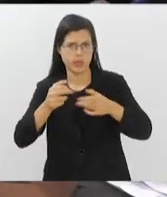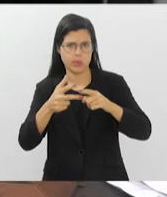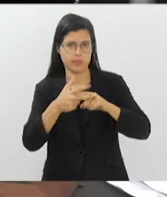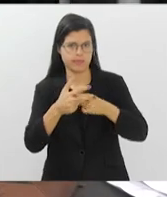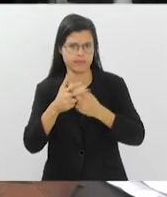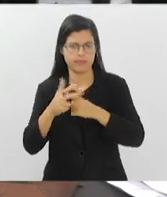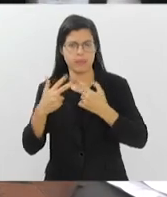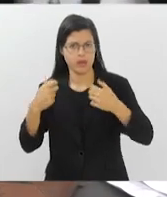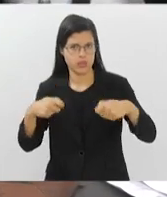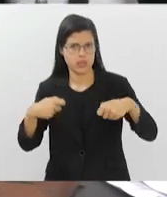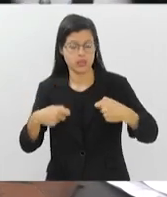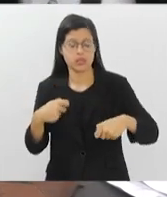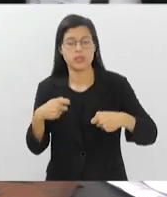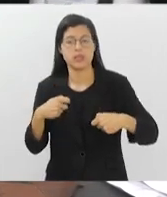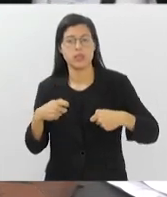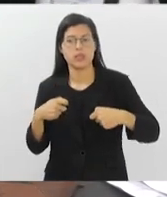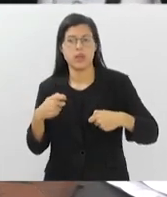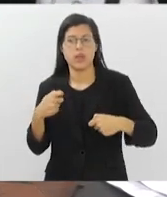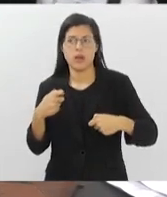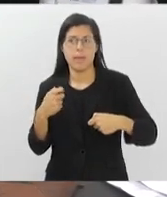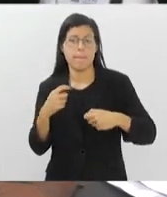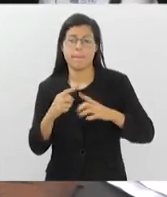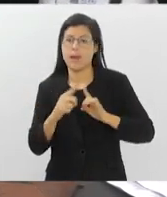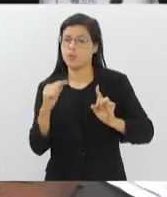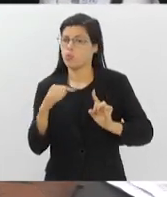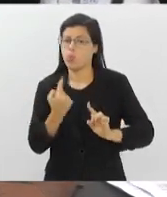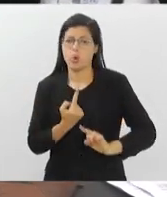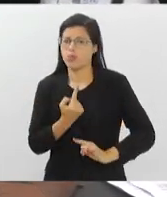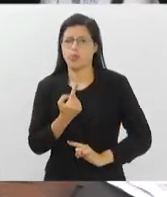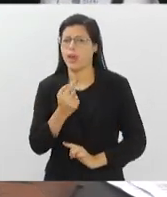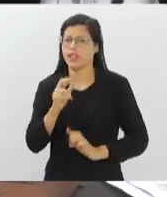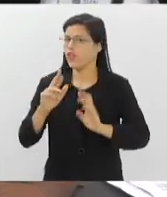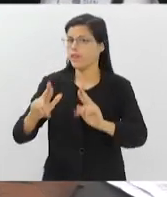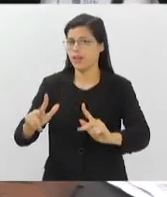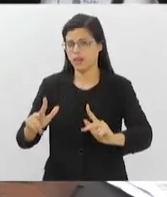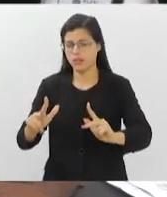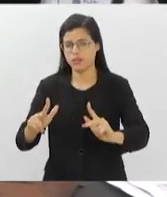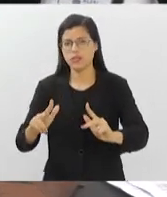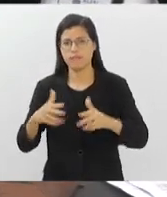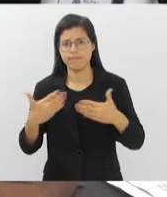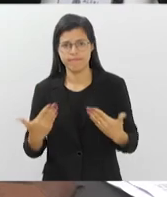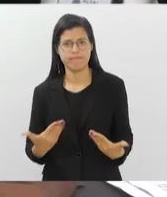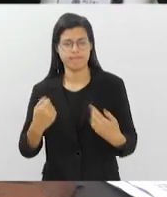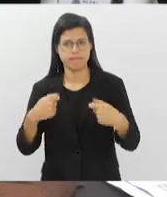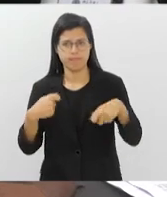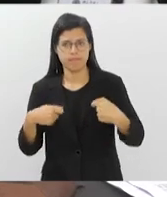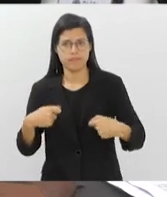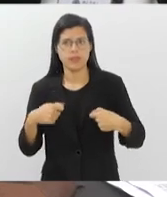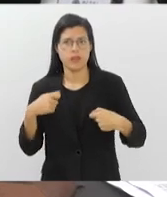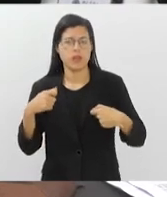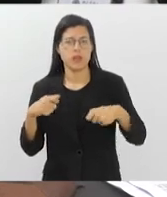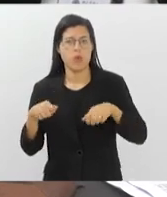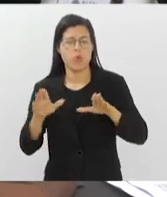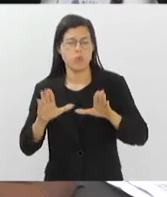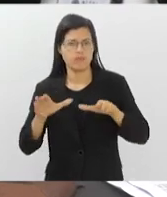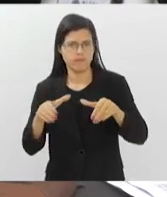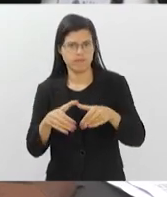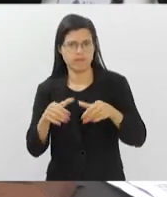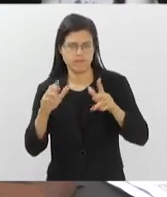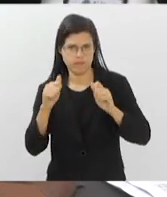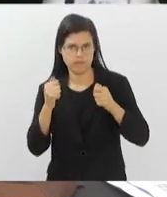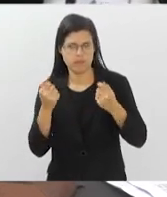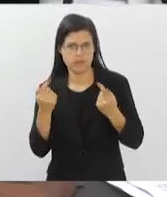feitos, e o nosso nada tem a ver com isso. Então, acho que até caberia, sim, ao Parlamento dar publicamente